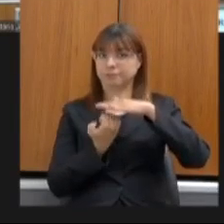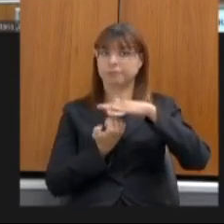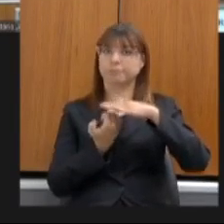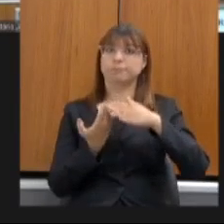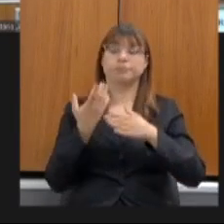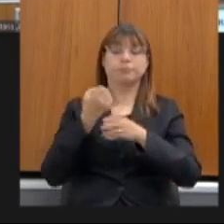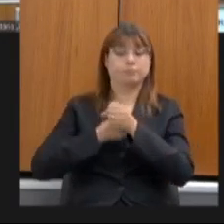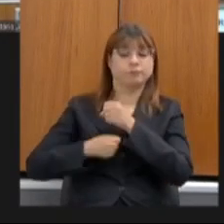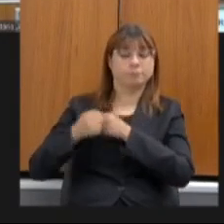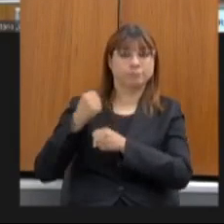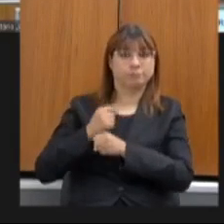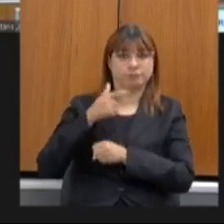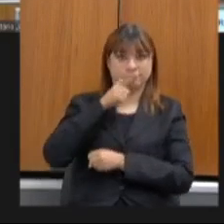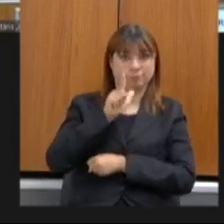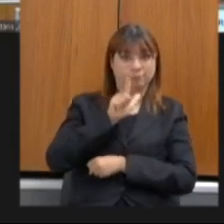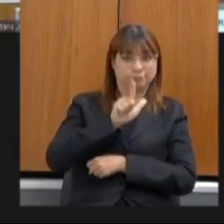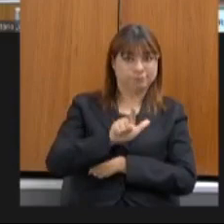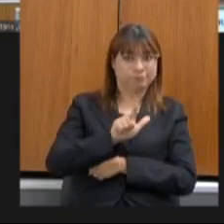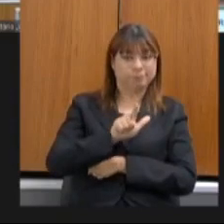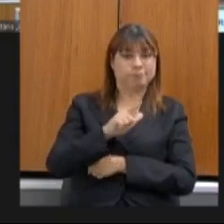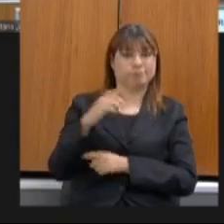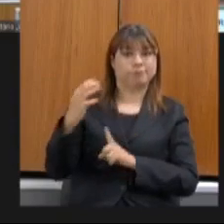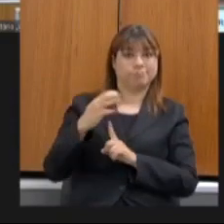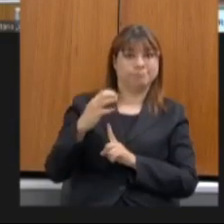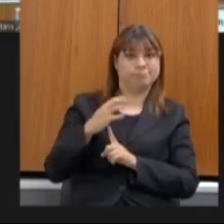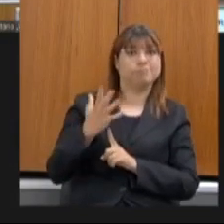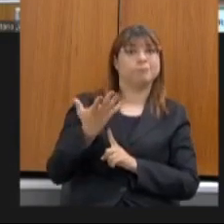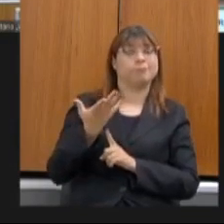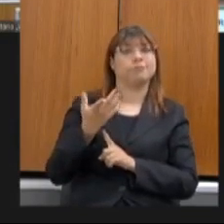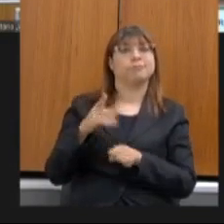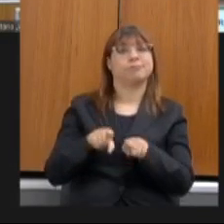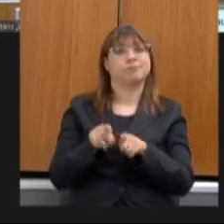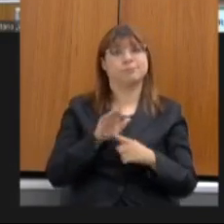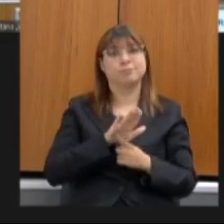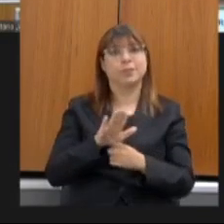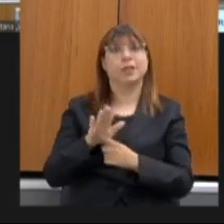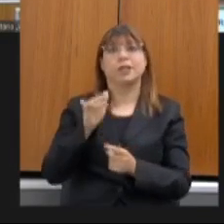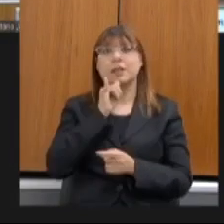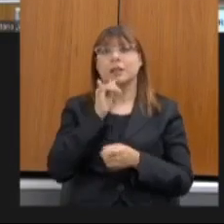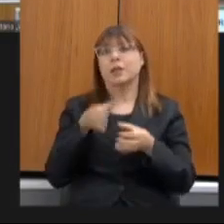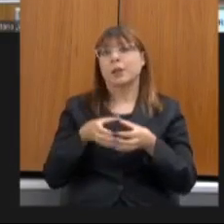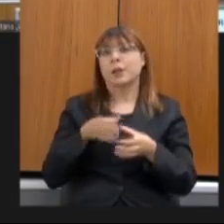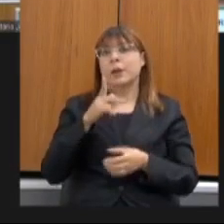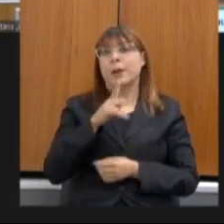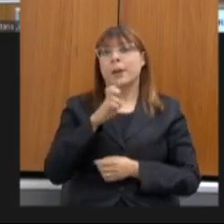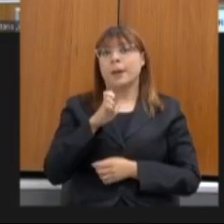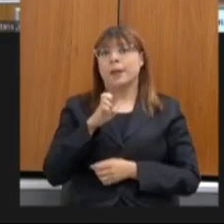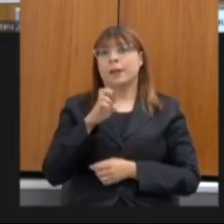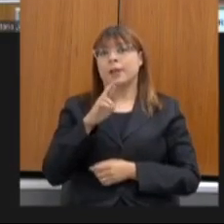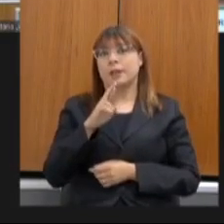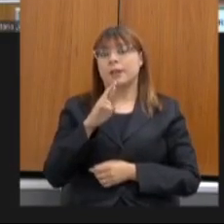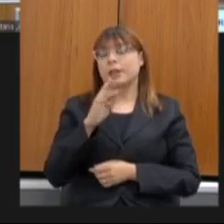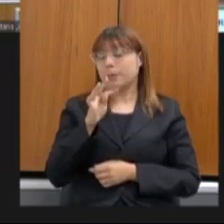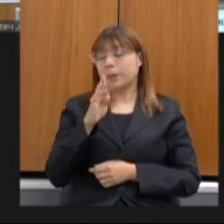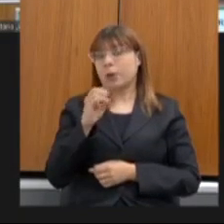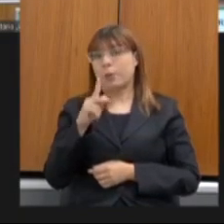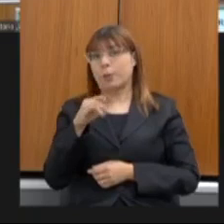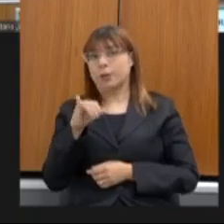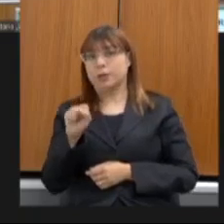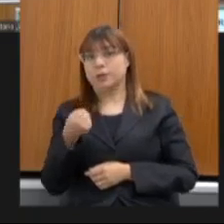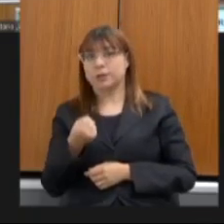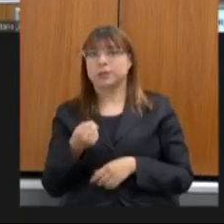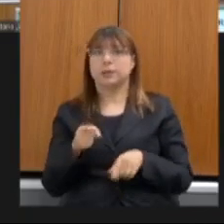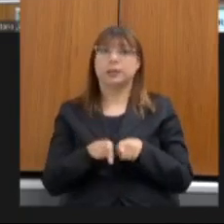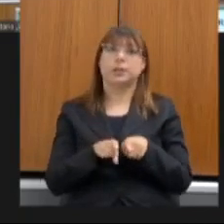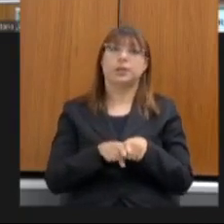atraímos ano passado a maioria delas e entregamos esse ano com o grupo Petrópolis por exemplo a Ambev né a